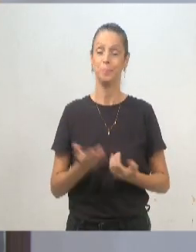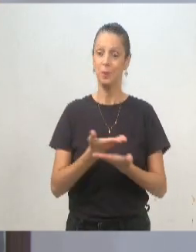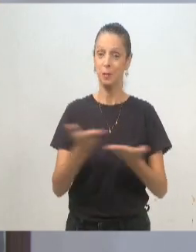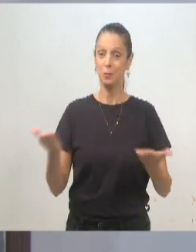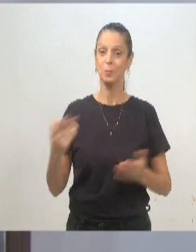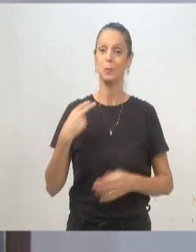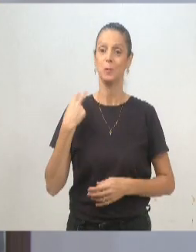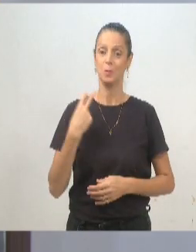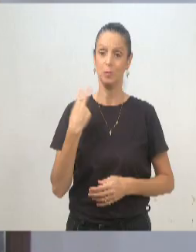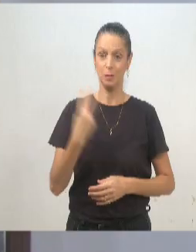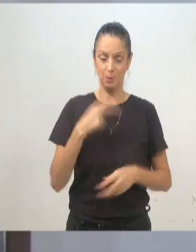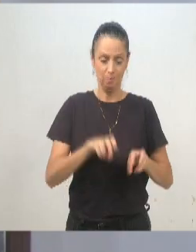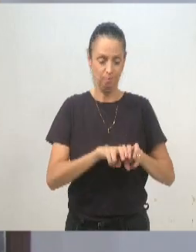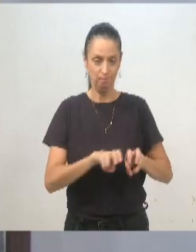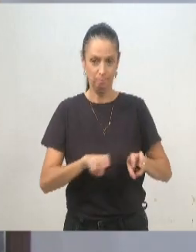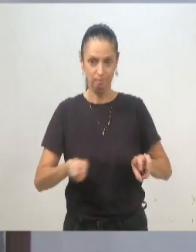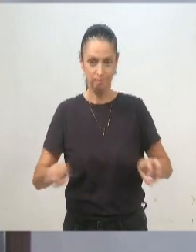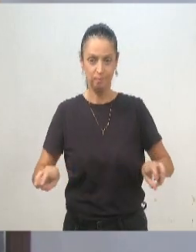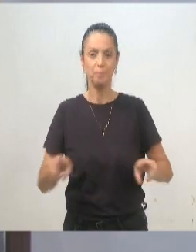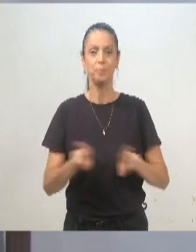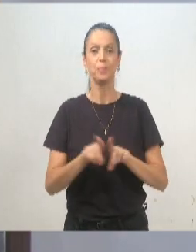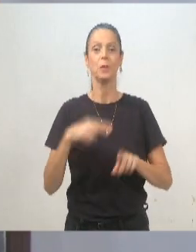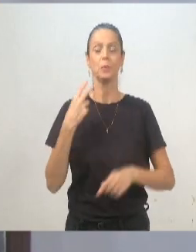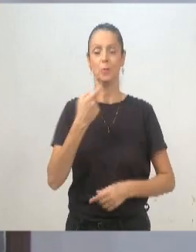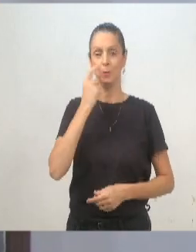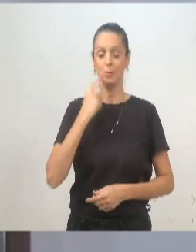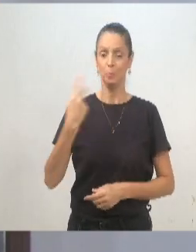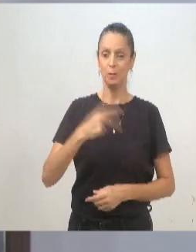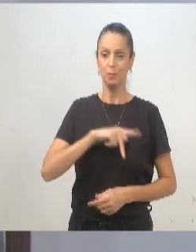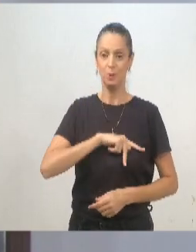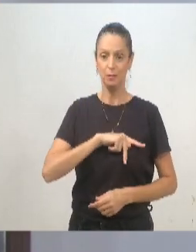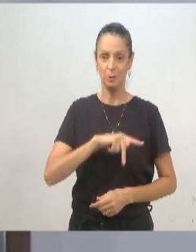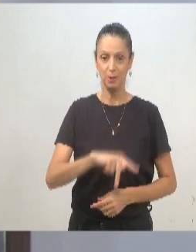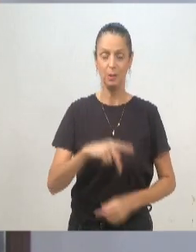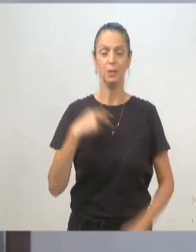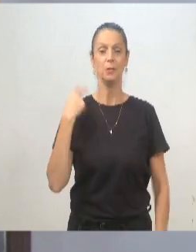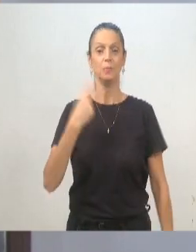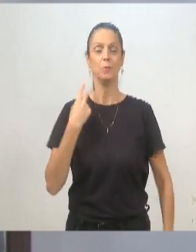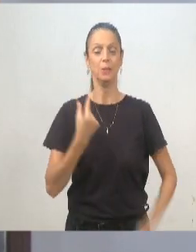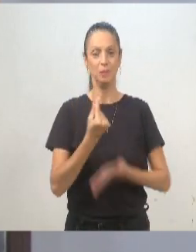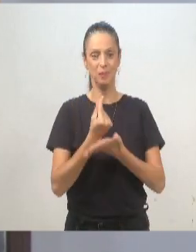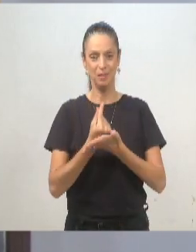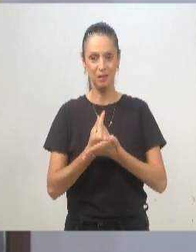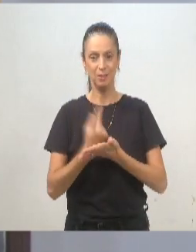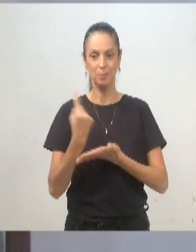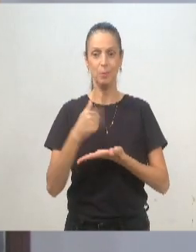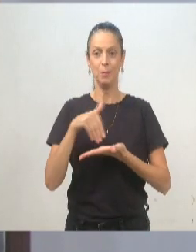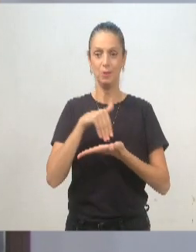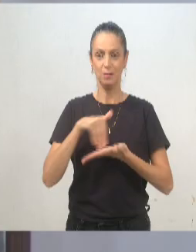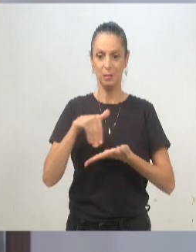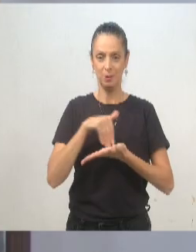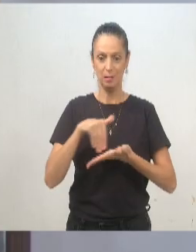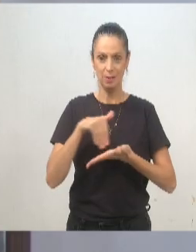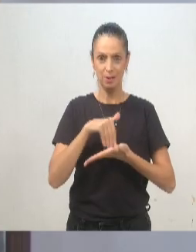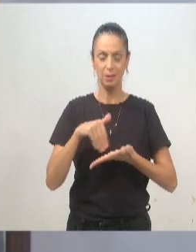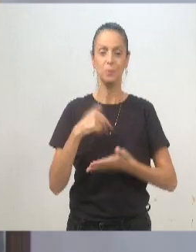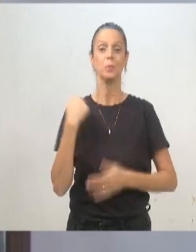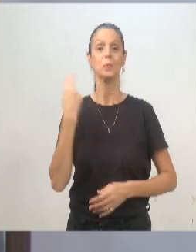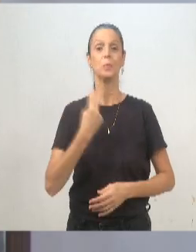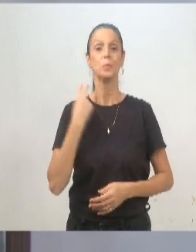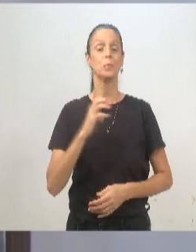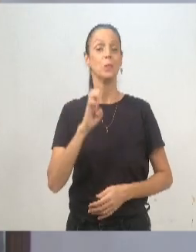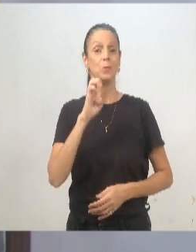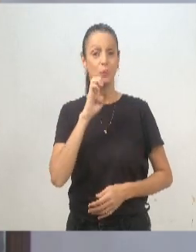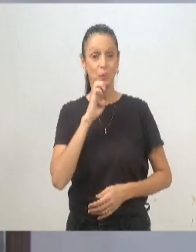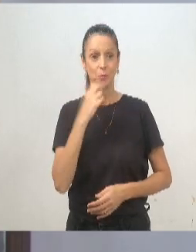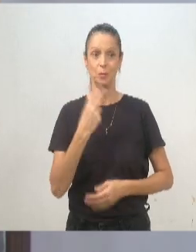da mesa diretora, ao vereador Diego Nazato, vice-presidente, vereadora Cristiane Loureiro, primeira secretária, o vereador Egídio